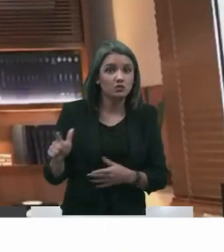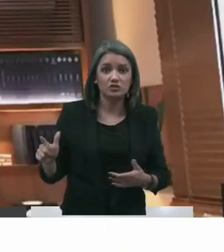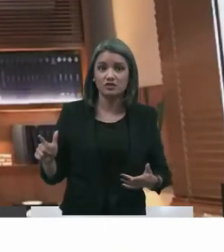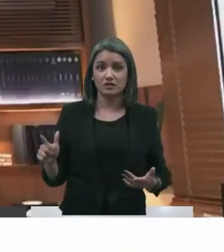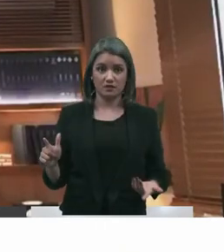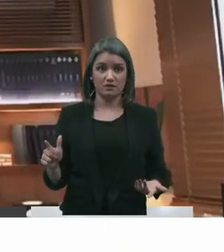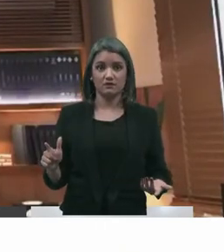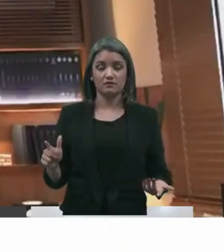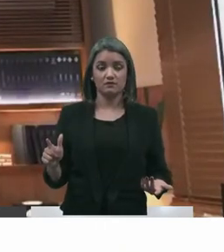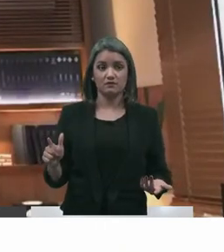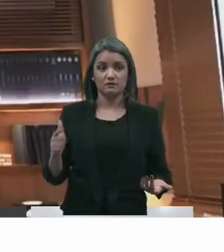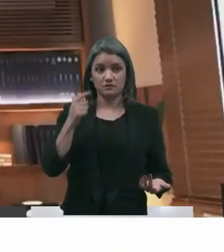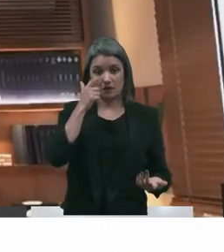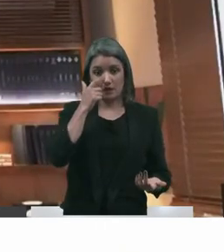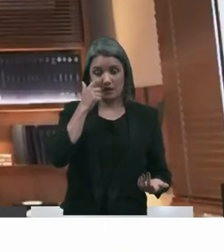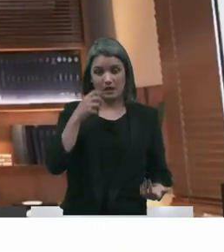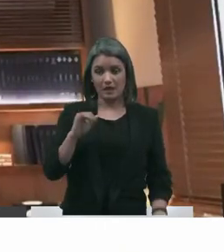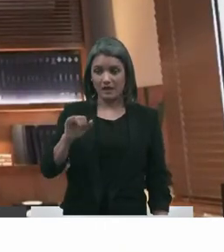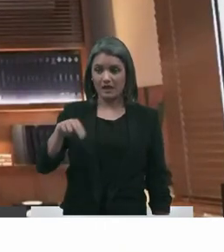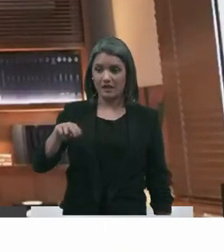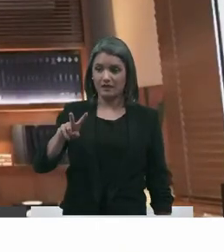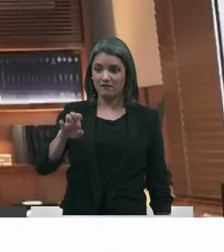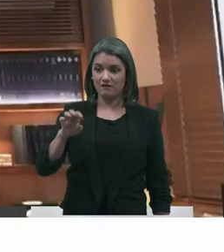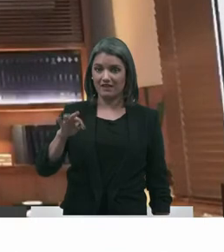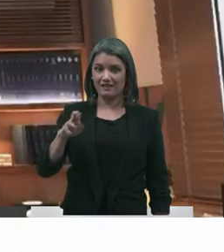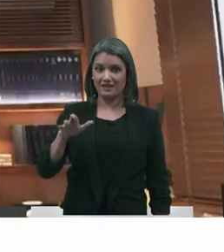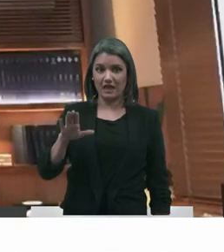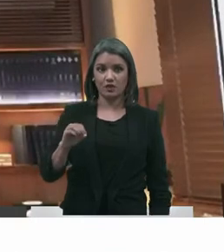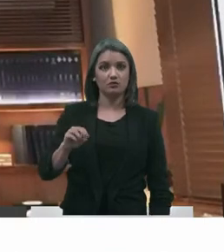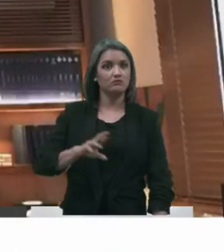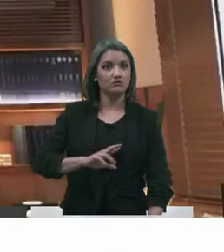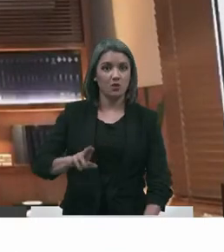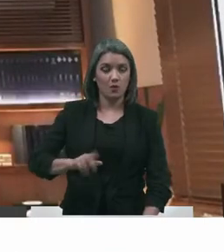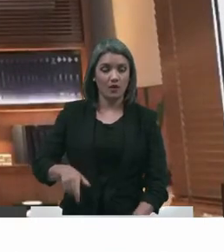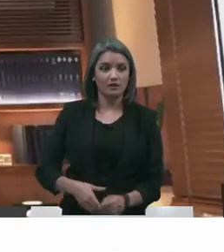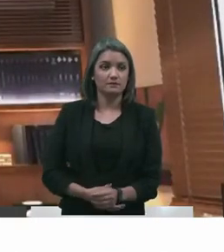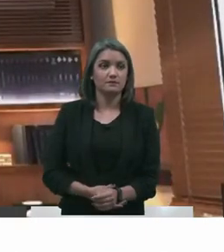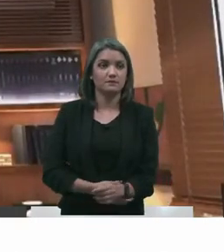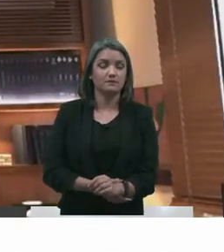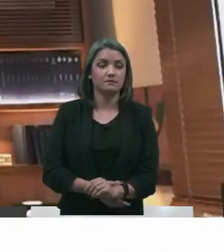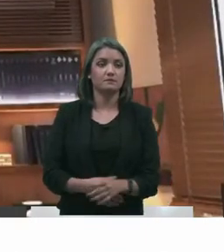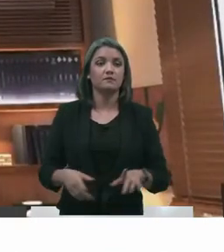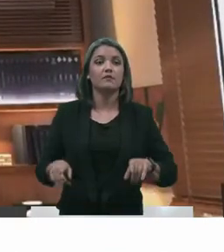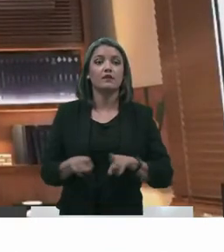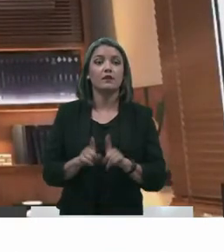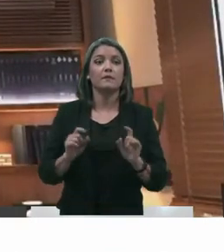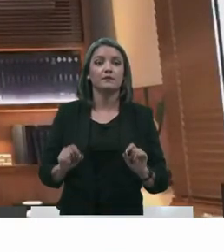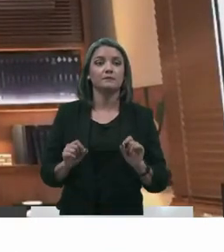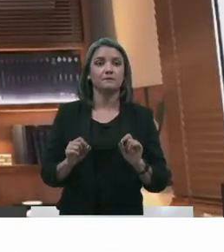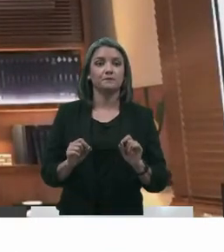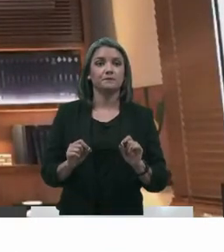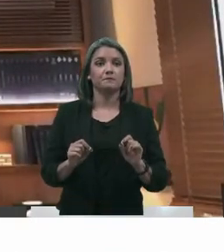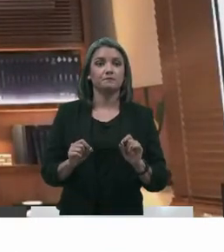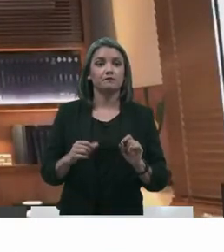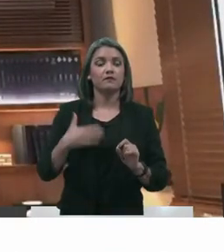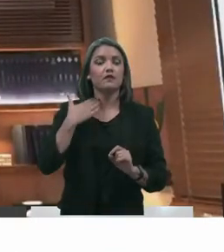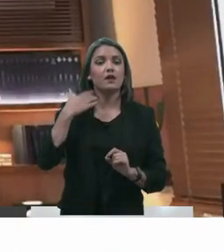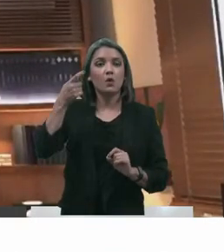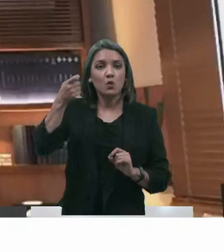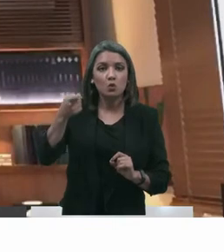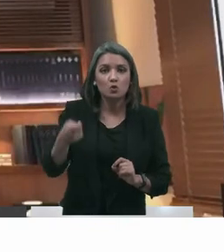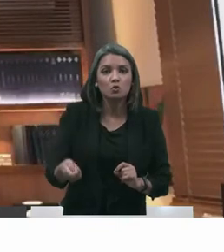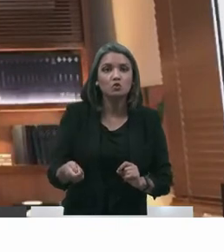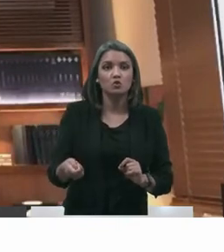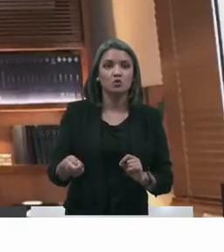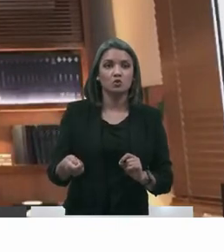faziam parte do inventário dos bens do tribunal. E, além disso, o juiz, o magistrado que eu